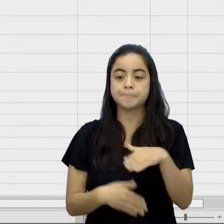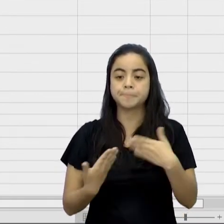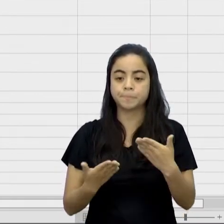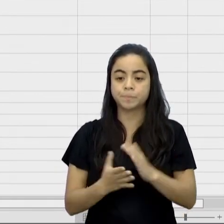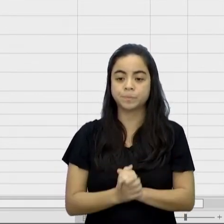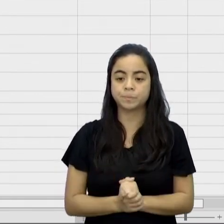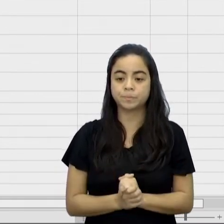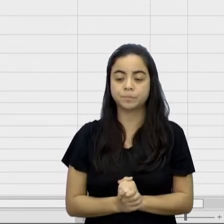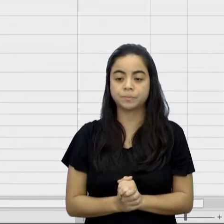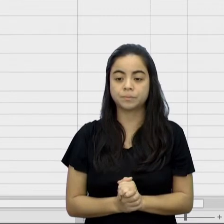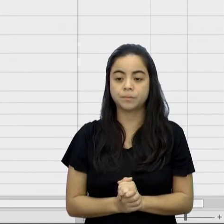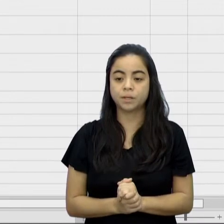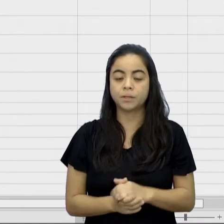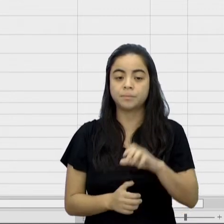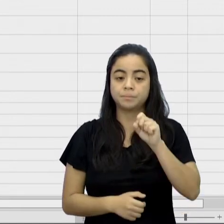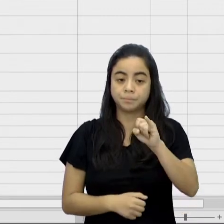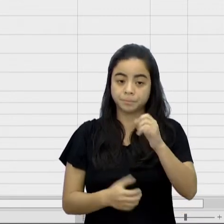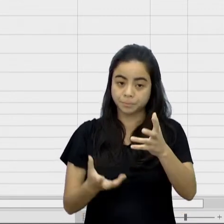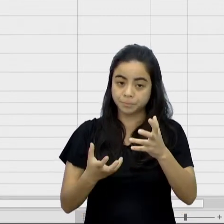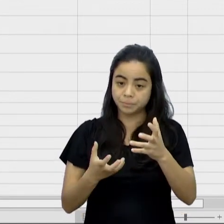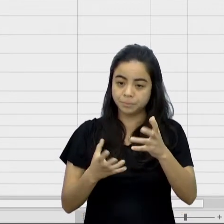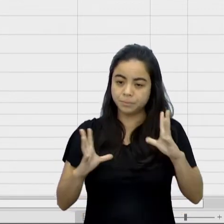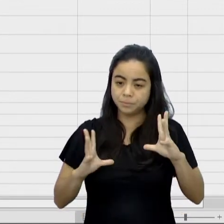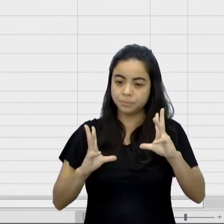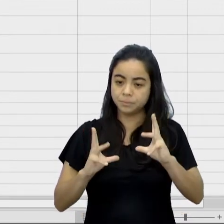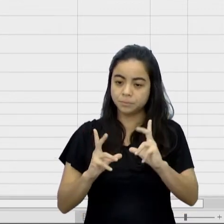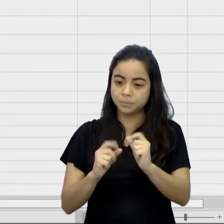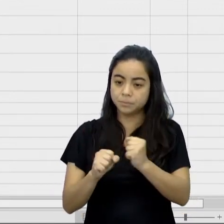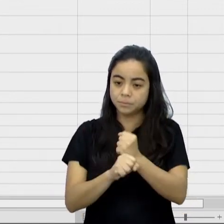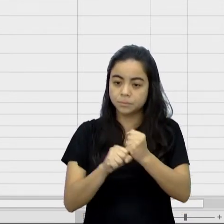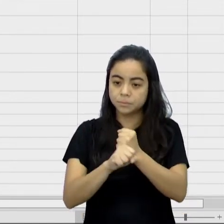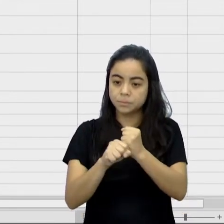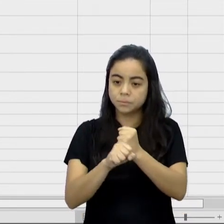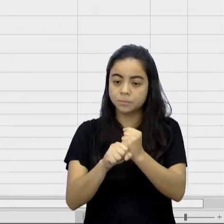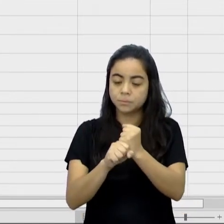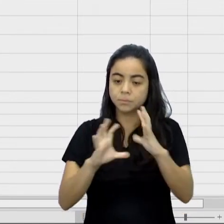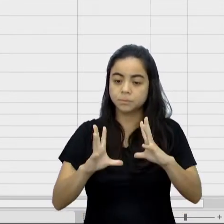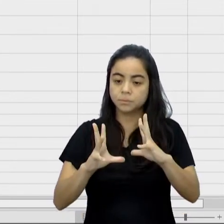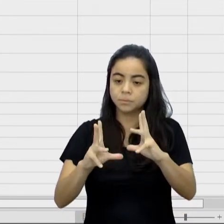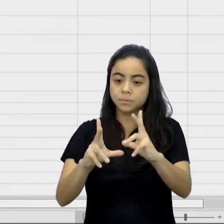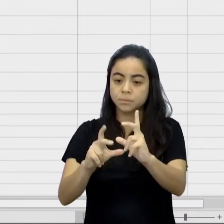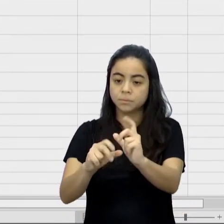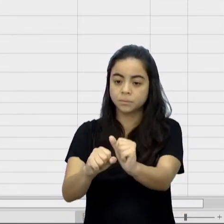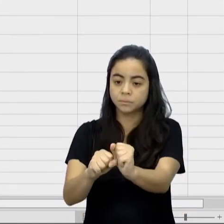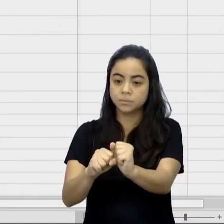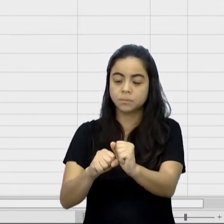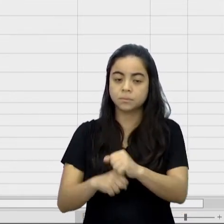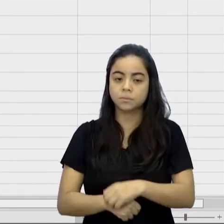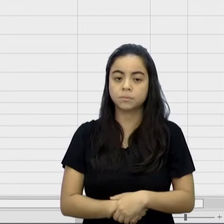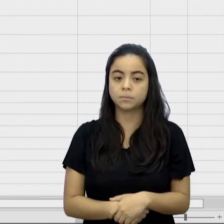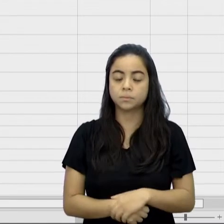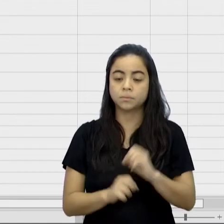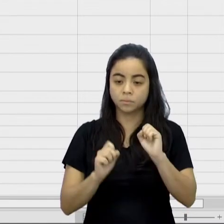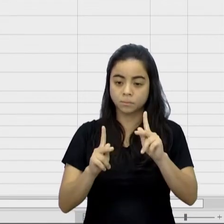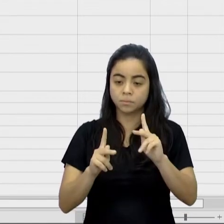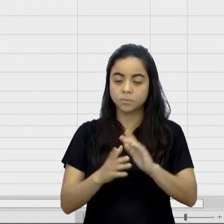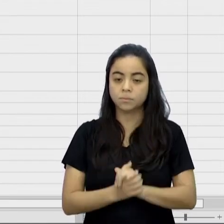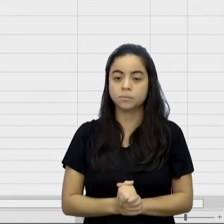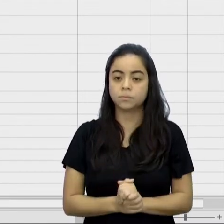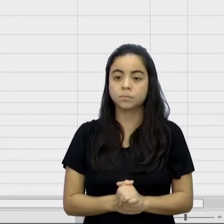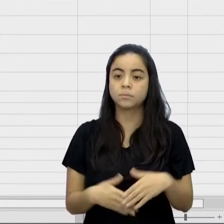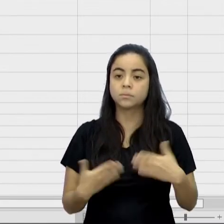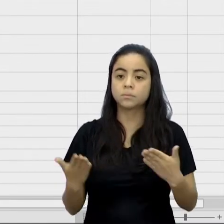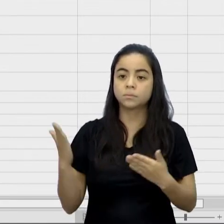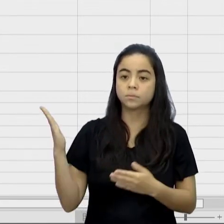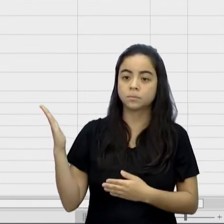aí, quando eu quero fazer um total, então eu quero fazer uma somatória de tudo que seria a receita, concorda? Então,